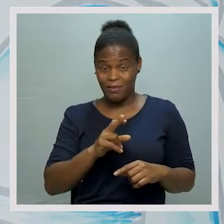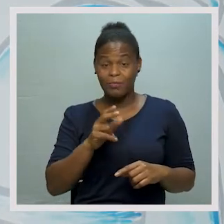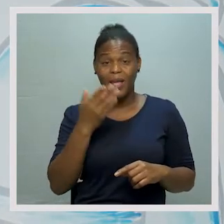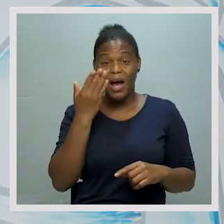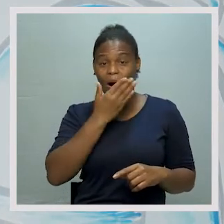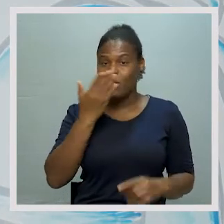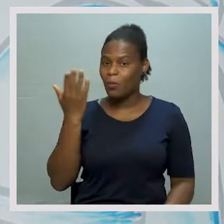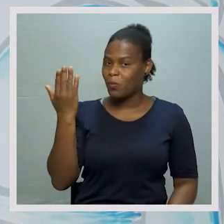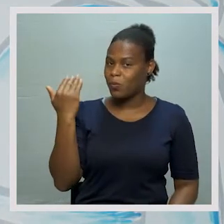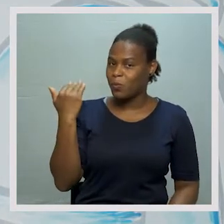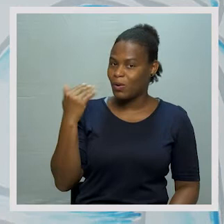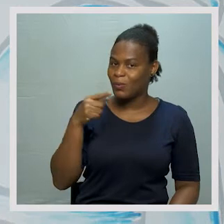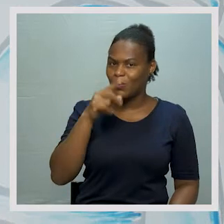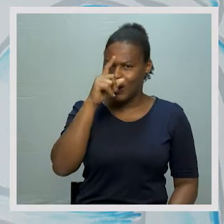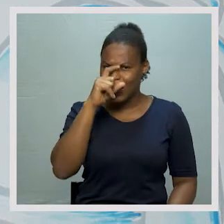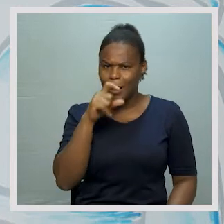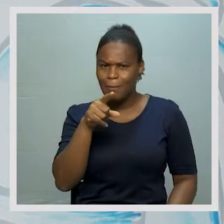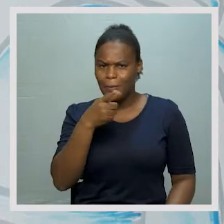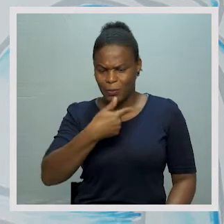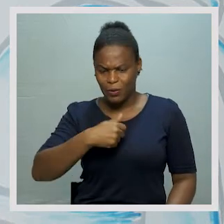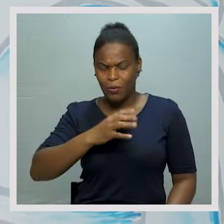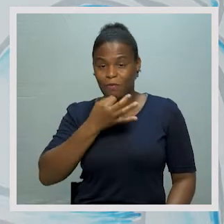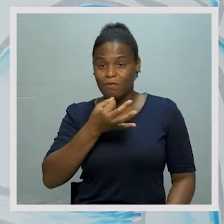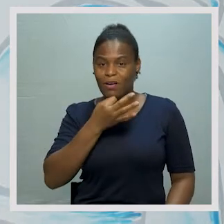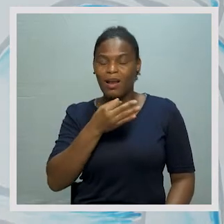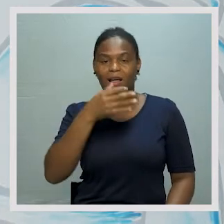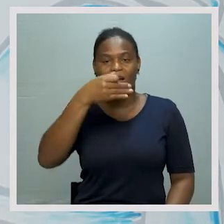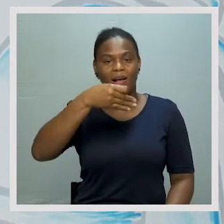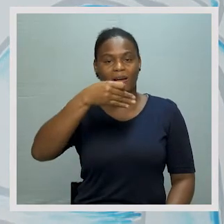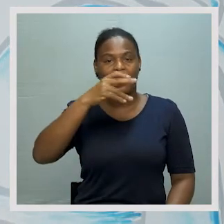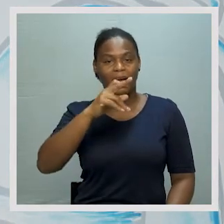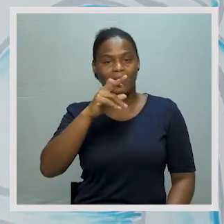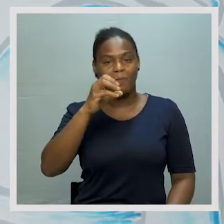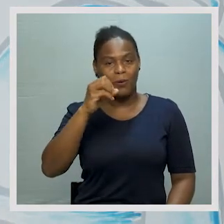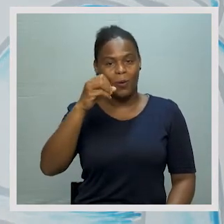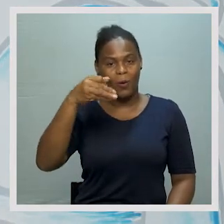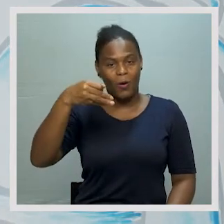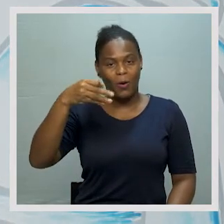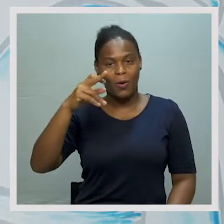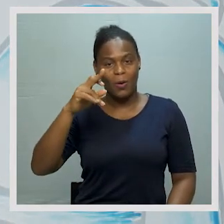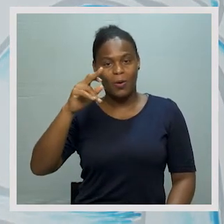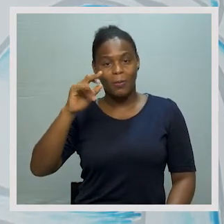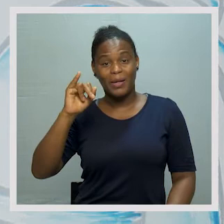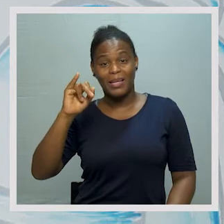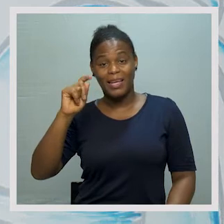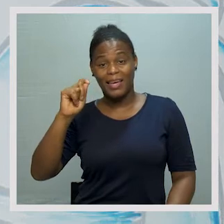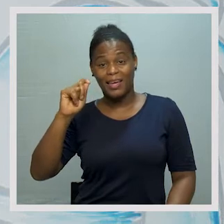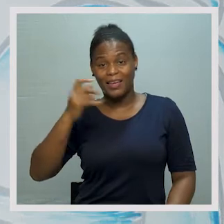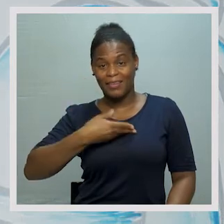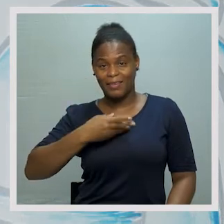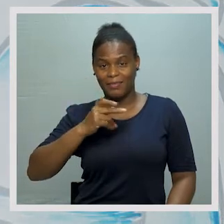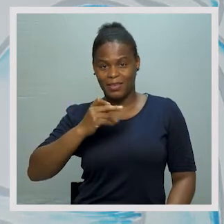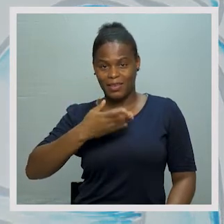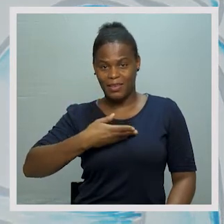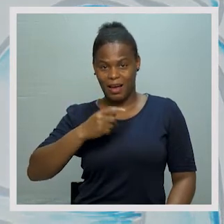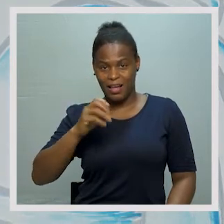na aula anterior, estão a lembrar, falávamos sobre as propriedades da adição? Então,